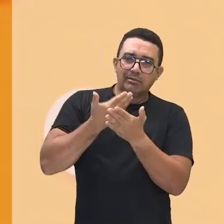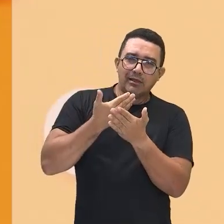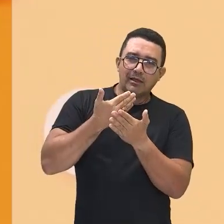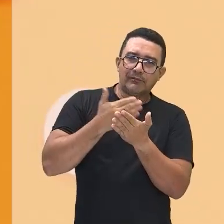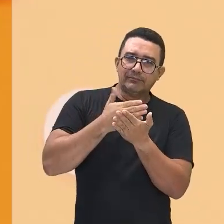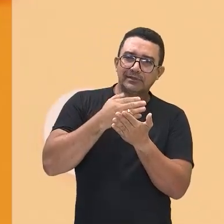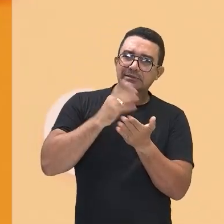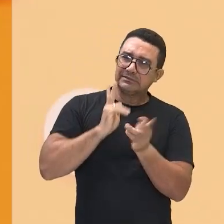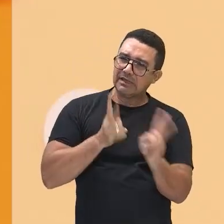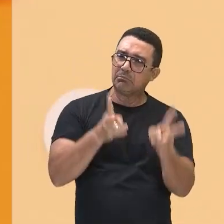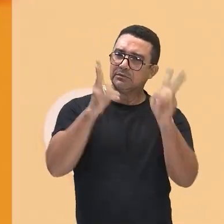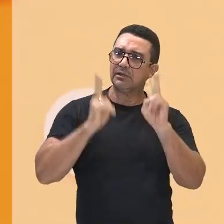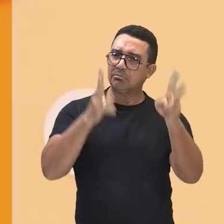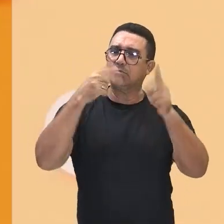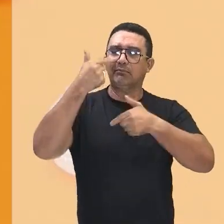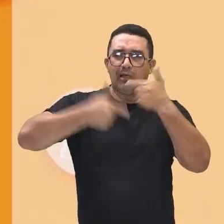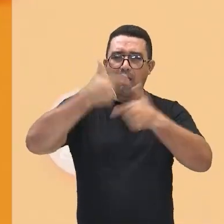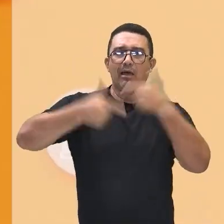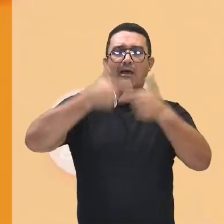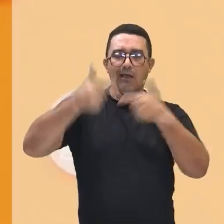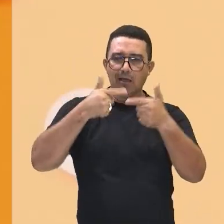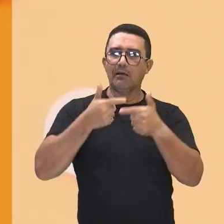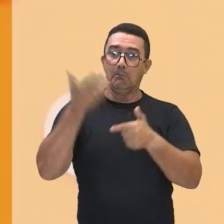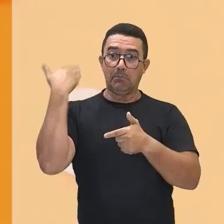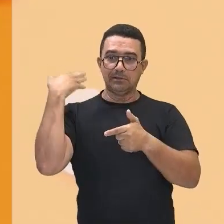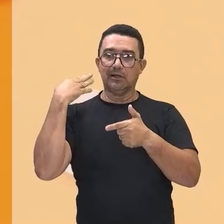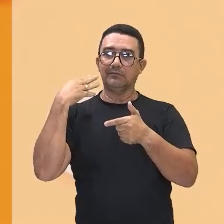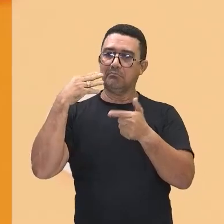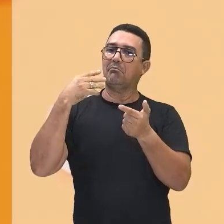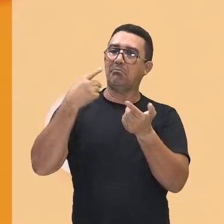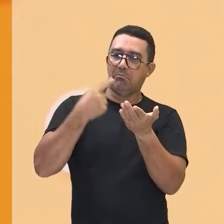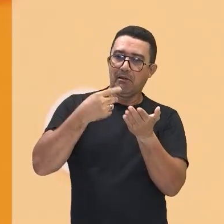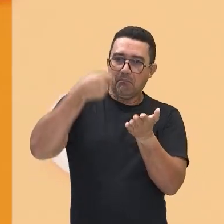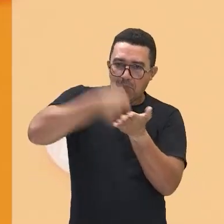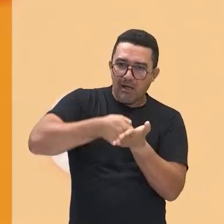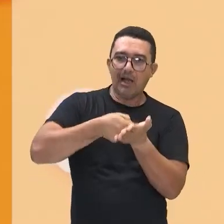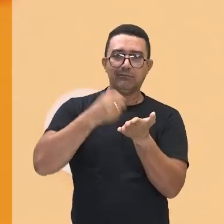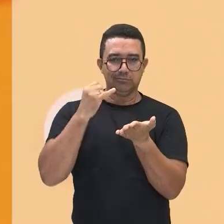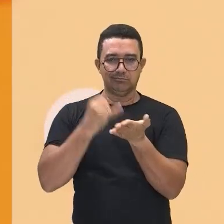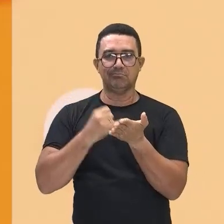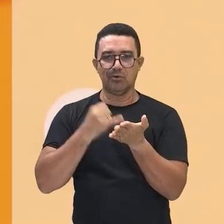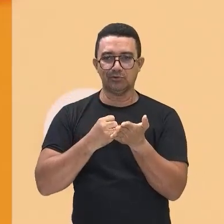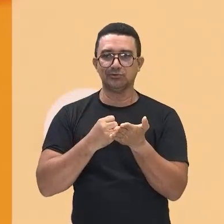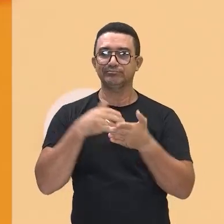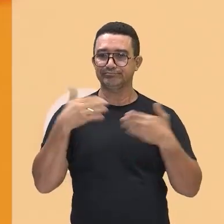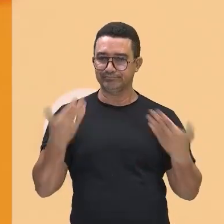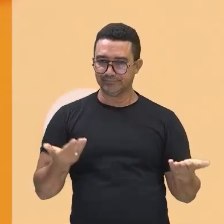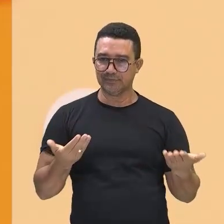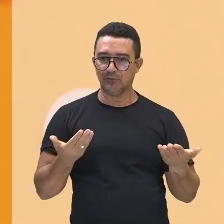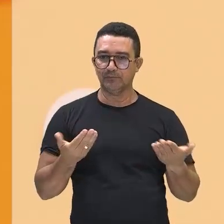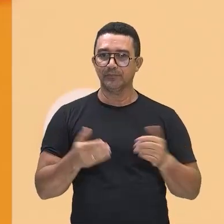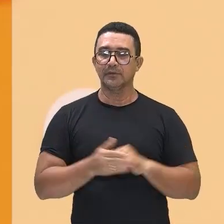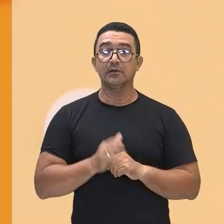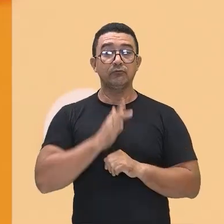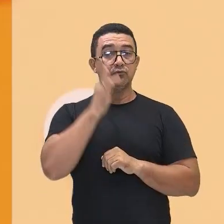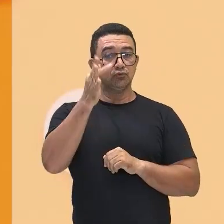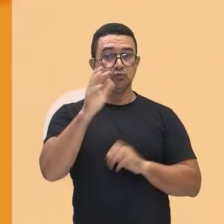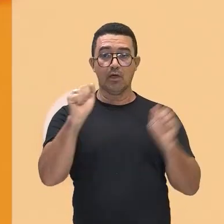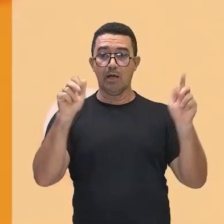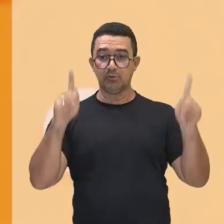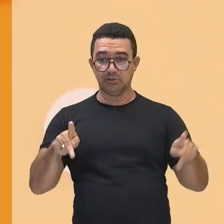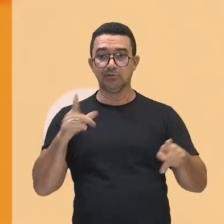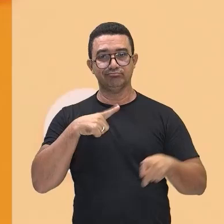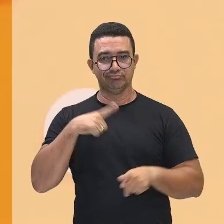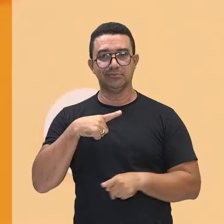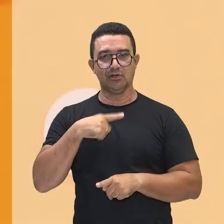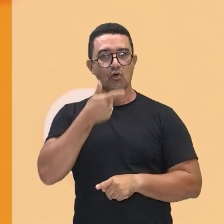E, consequentemente, também pagavam impostos na época. E isso vai fazer com que uma área em